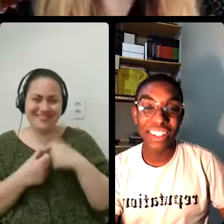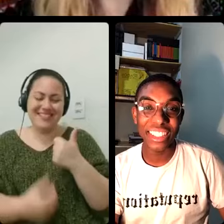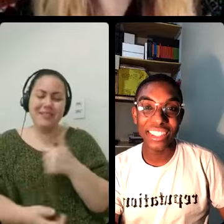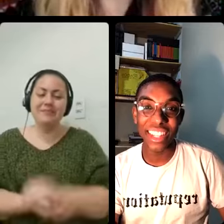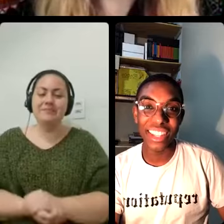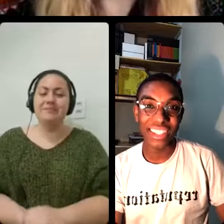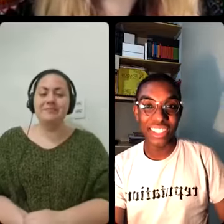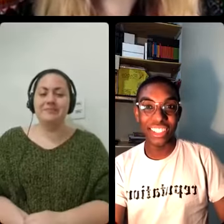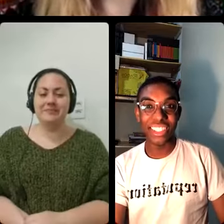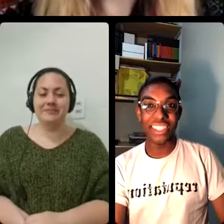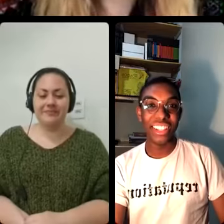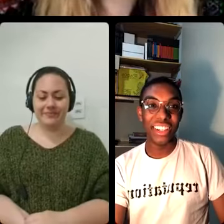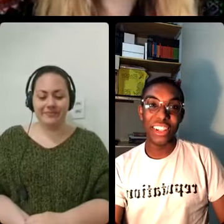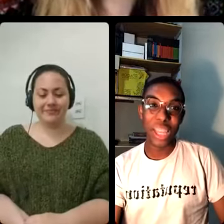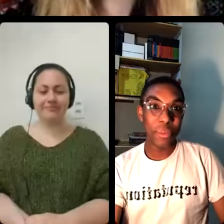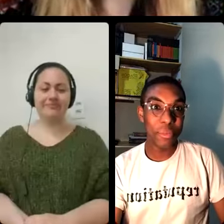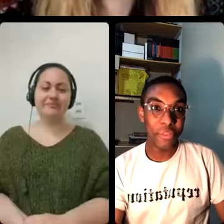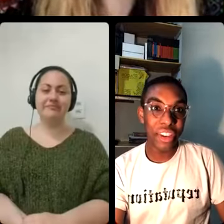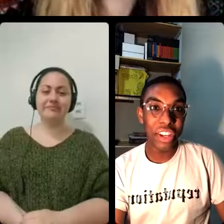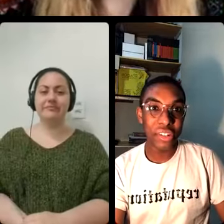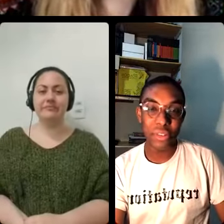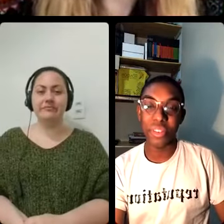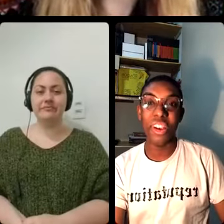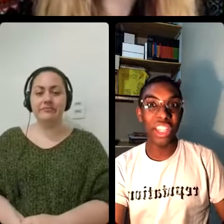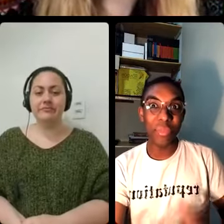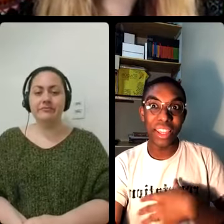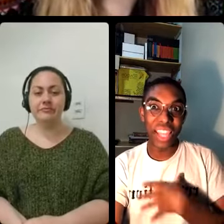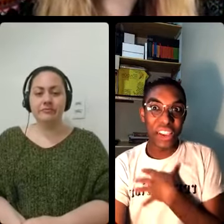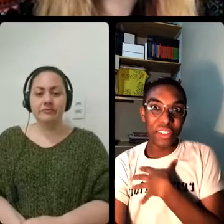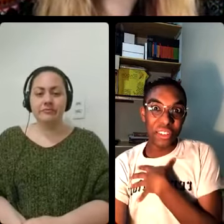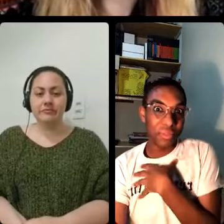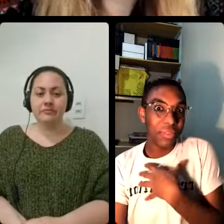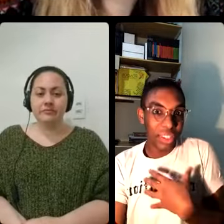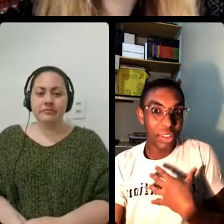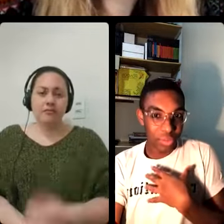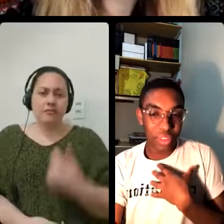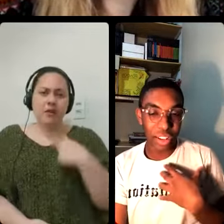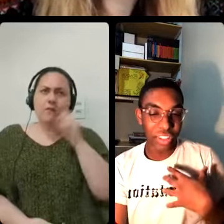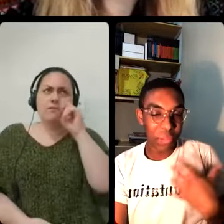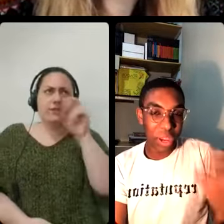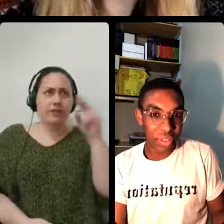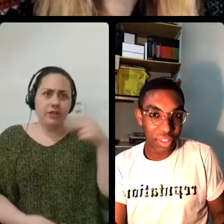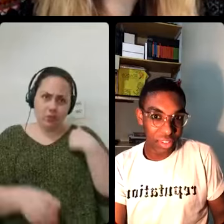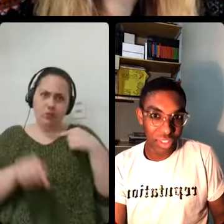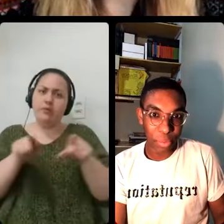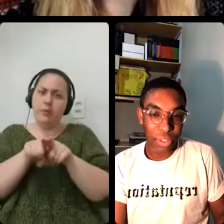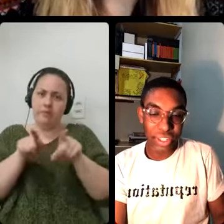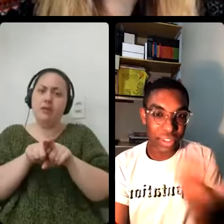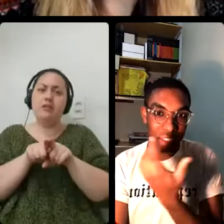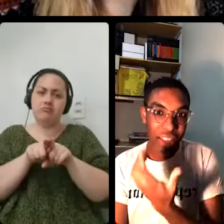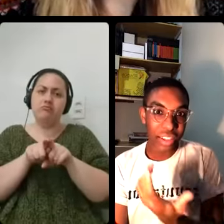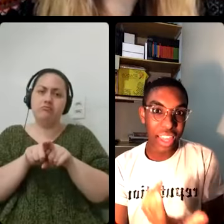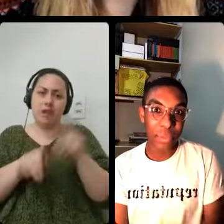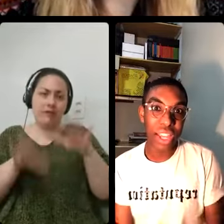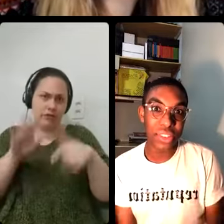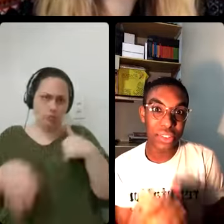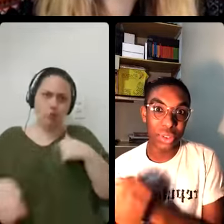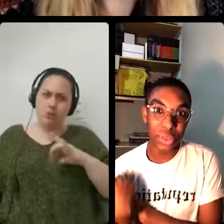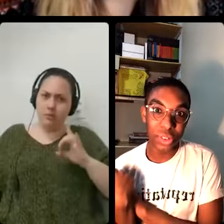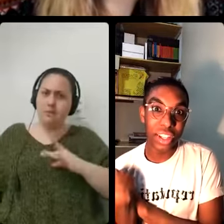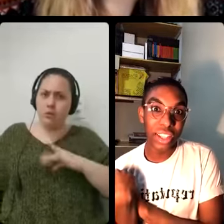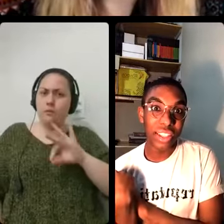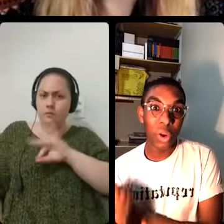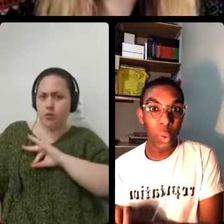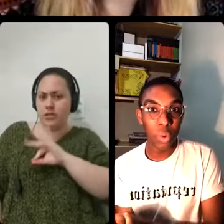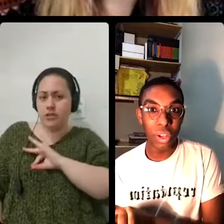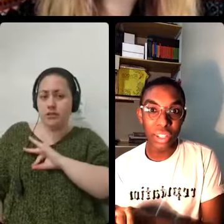Uhum. estava falando, né? Eu sempre vejo, eu também tenho, eu falo, eu tenho medo às vezes da polícia, né? Porque às vezes eu